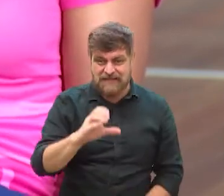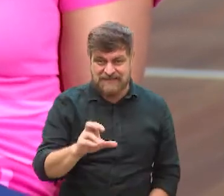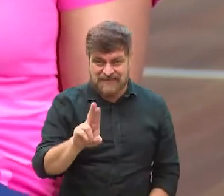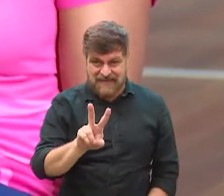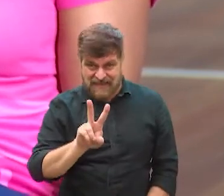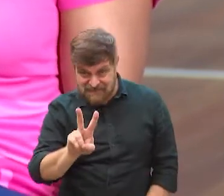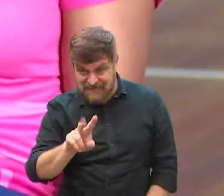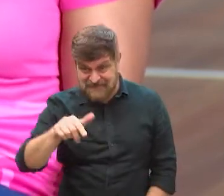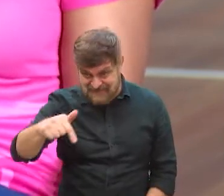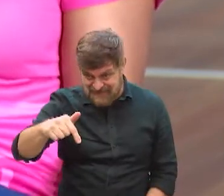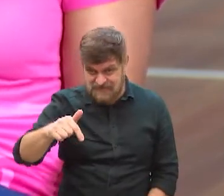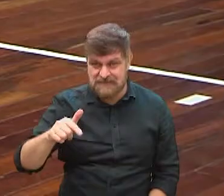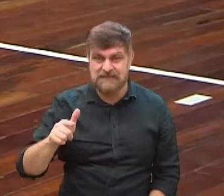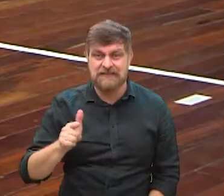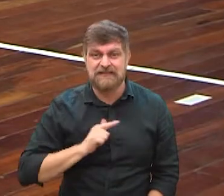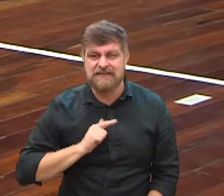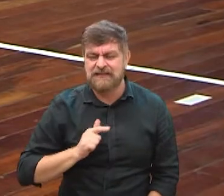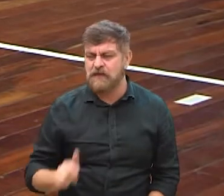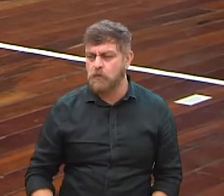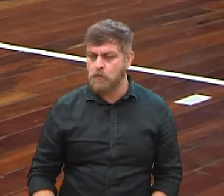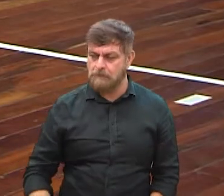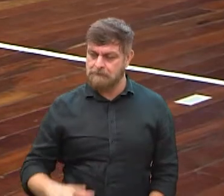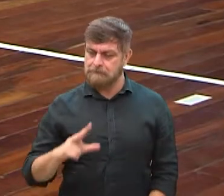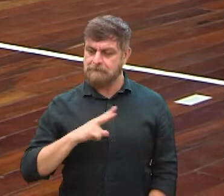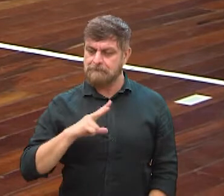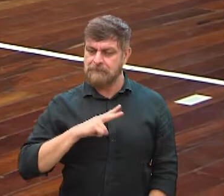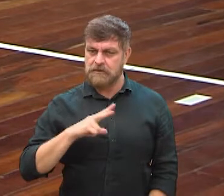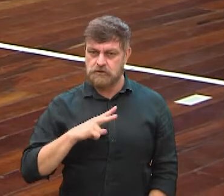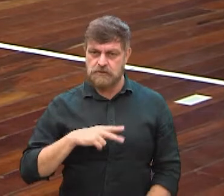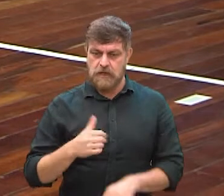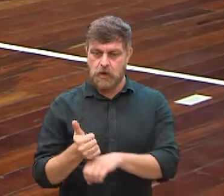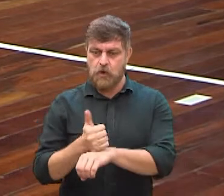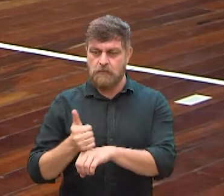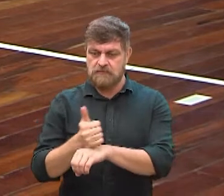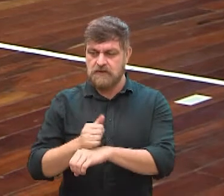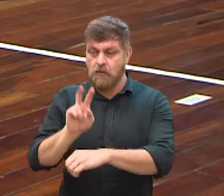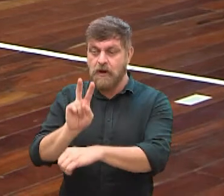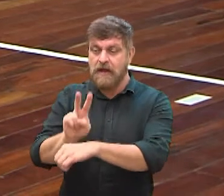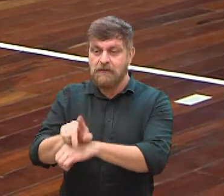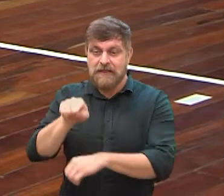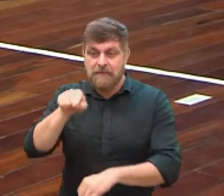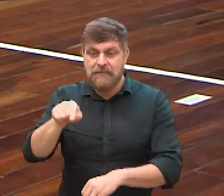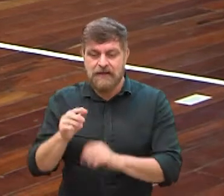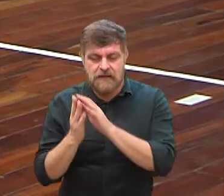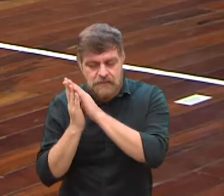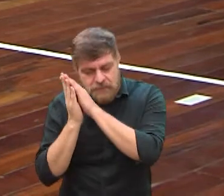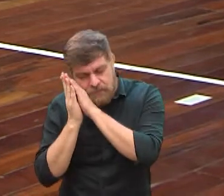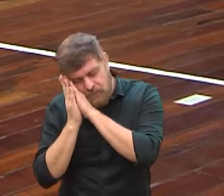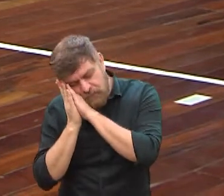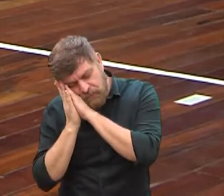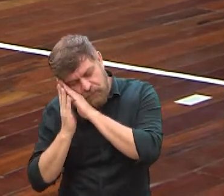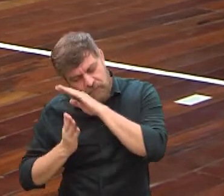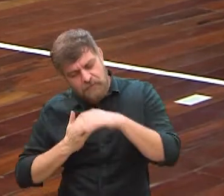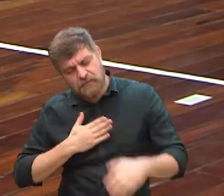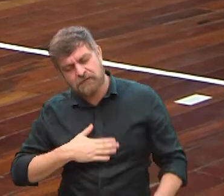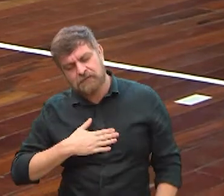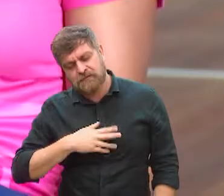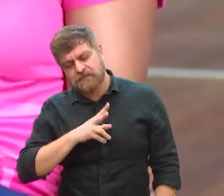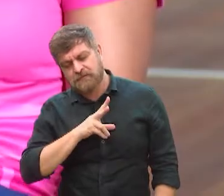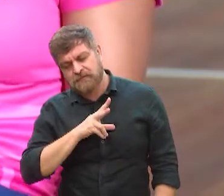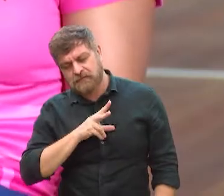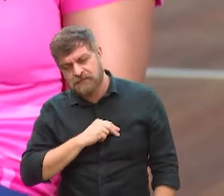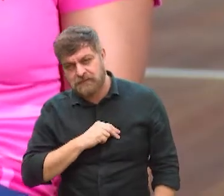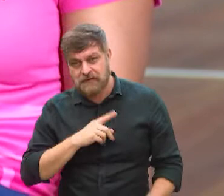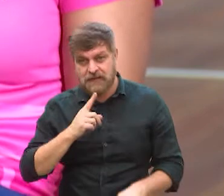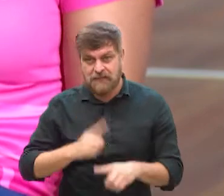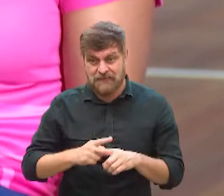personal sleeper, nem sei falar, para cuidar do sono dele. Imagina, olha como ele está preocupado em estar sempre, porque o